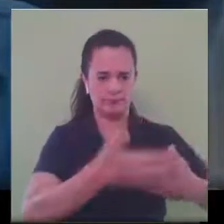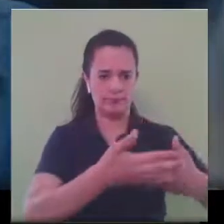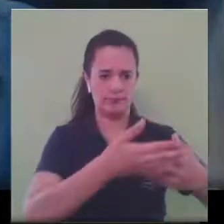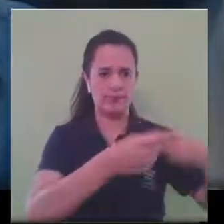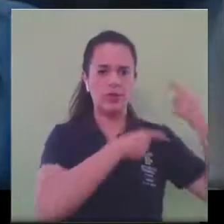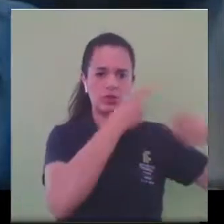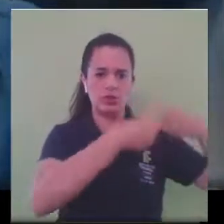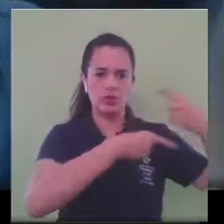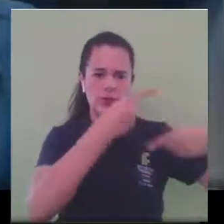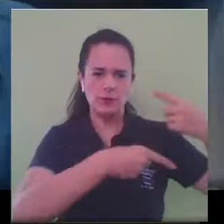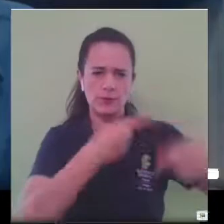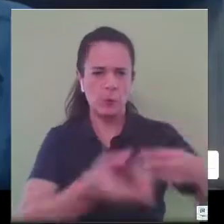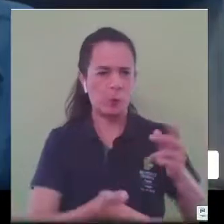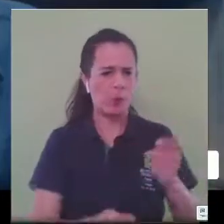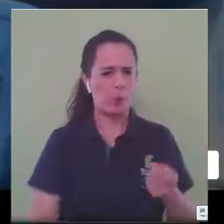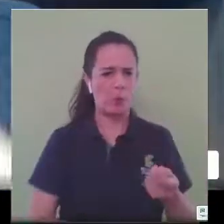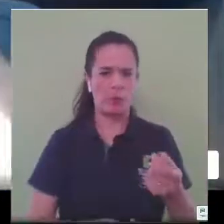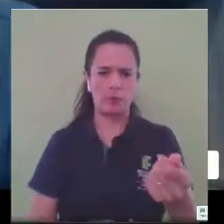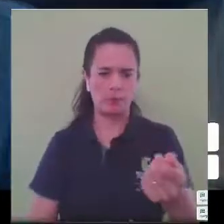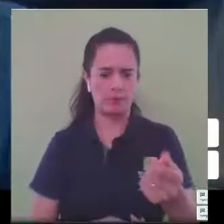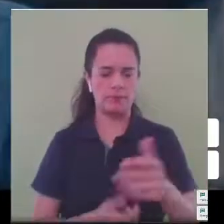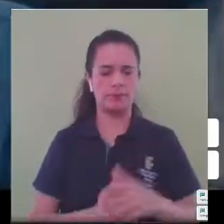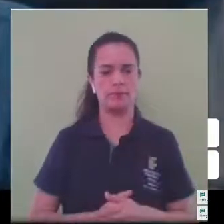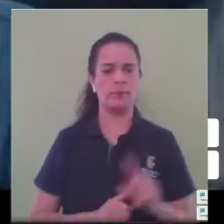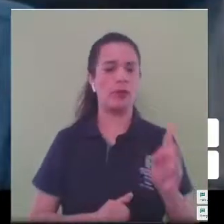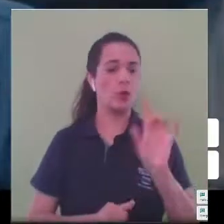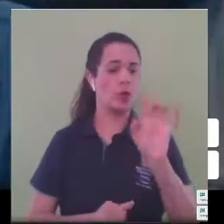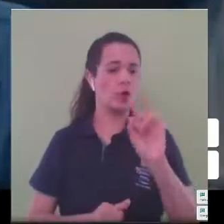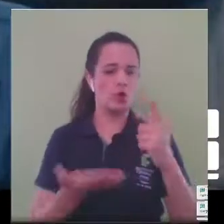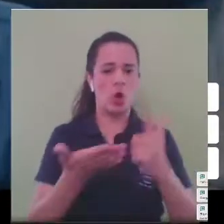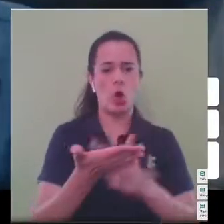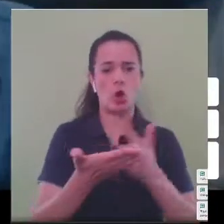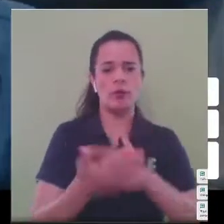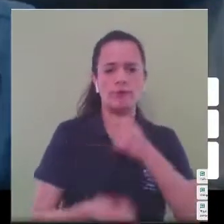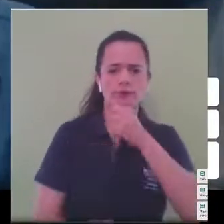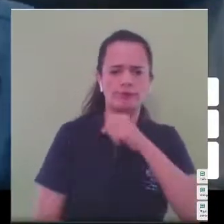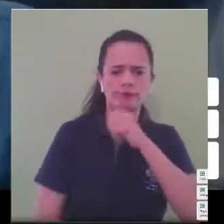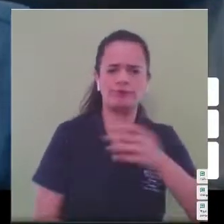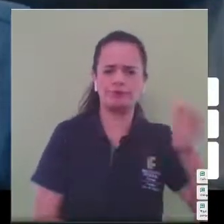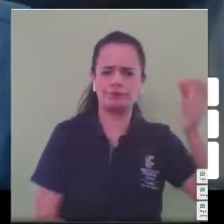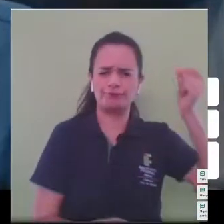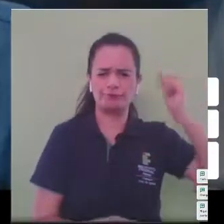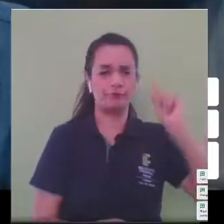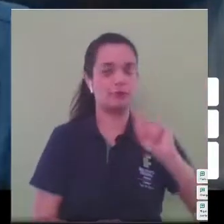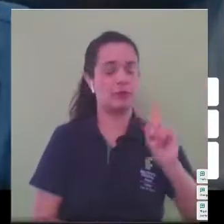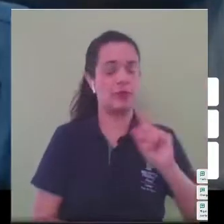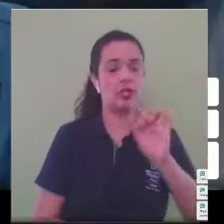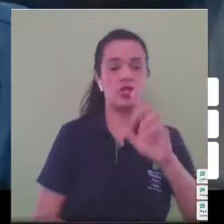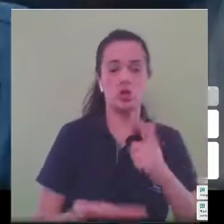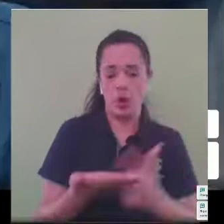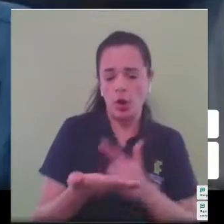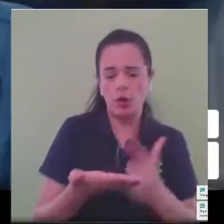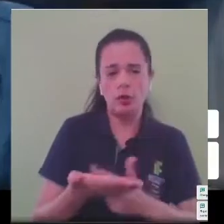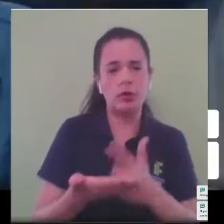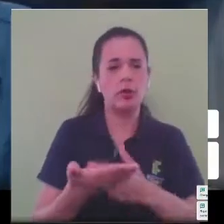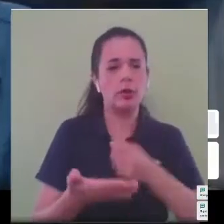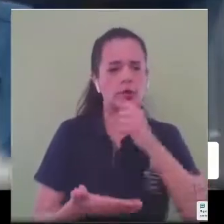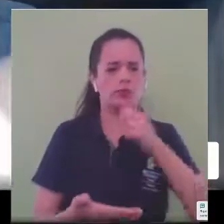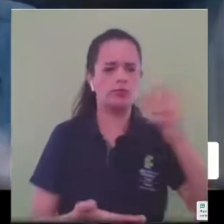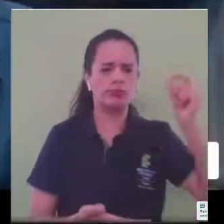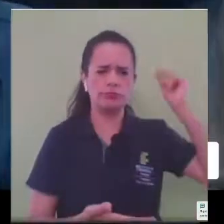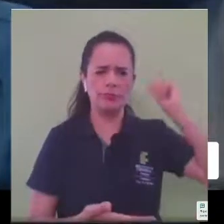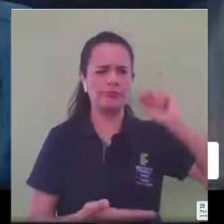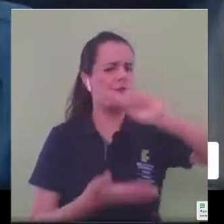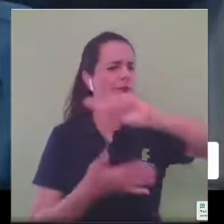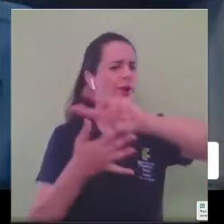gerações. Não basta dizer que é apenas um livro antigo, né? Se for apenas um livro antigo, existem vários